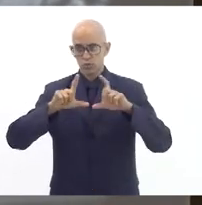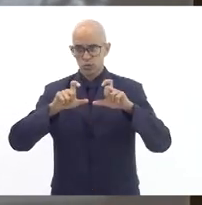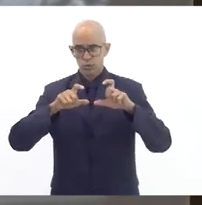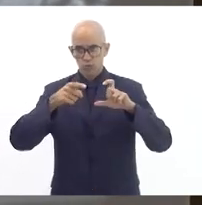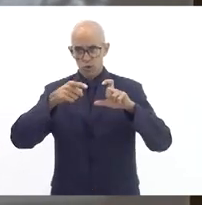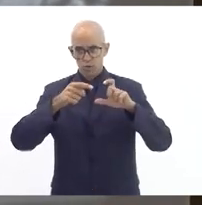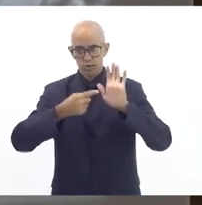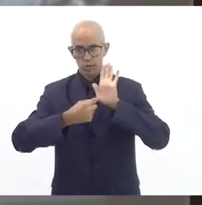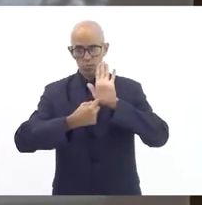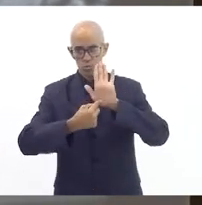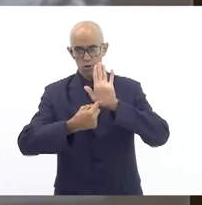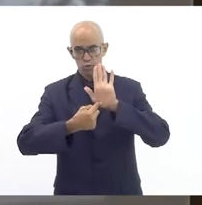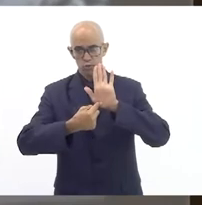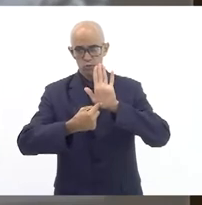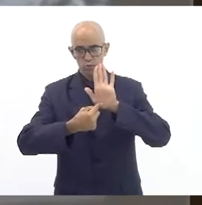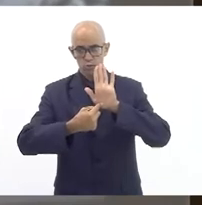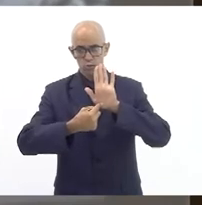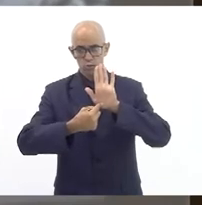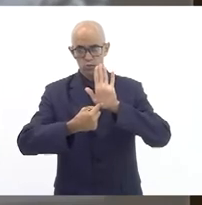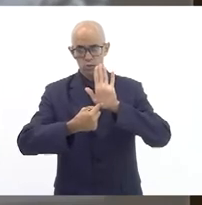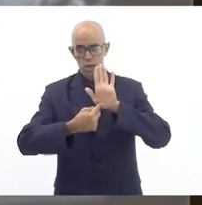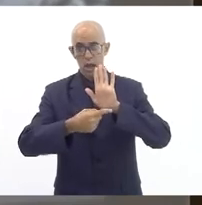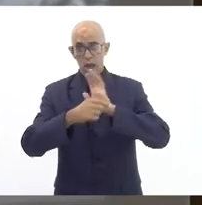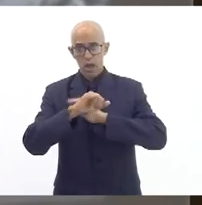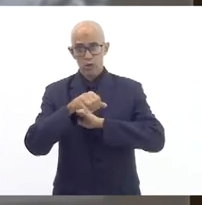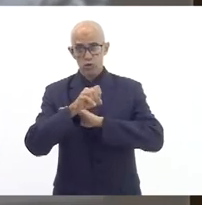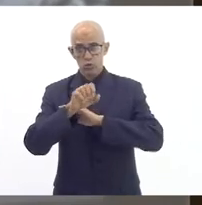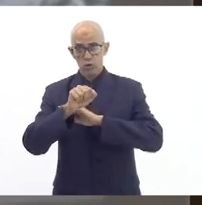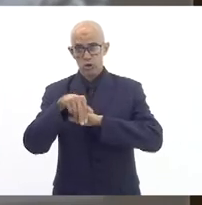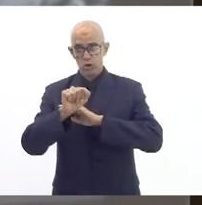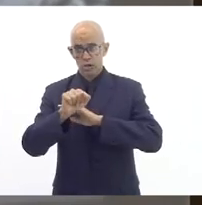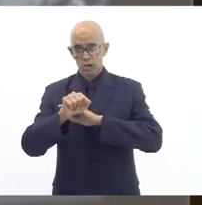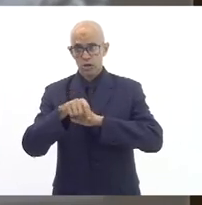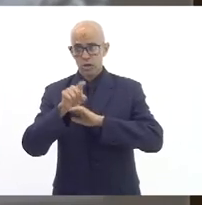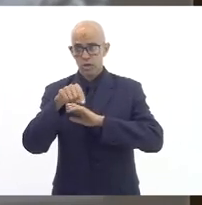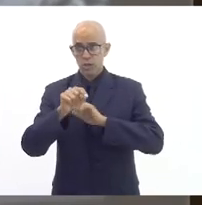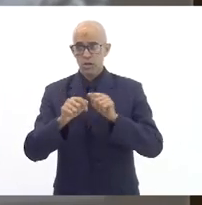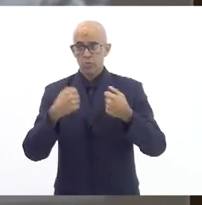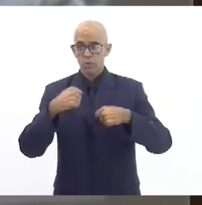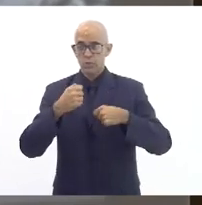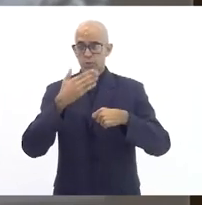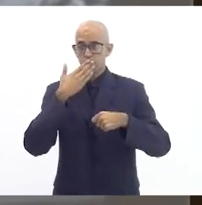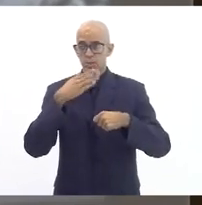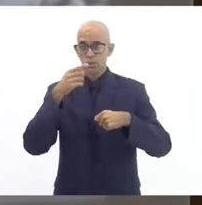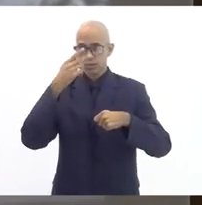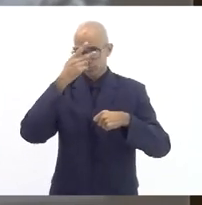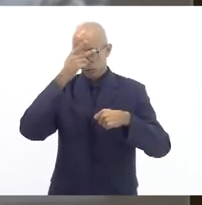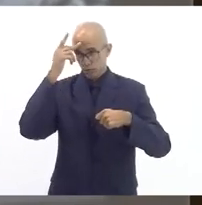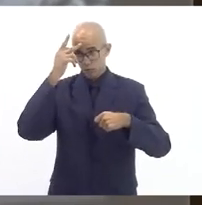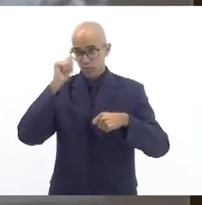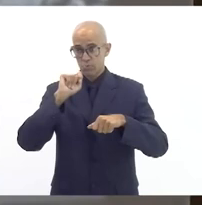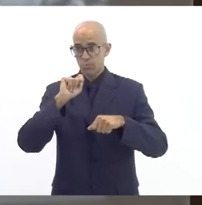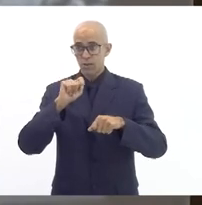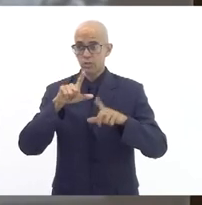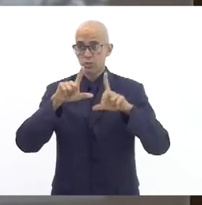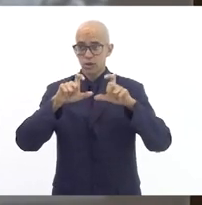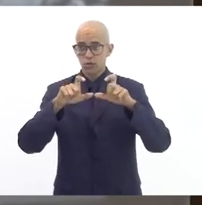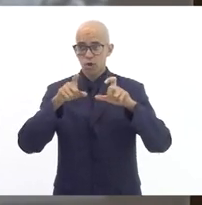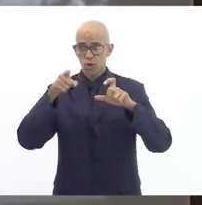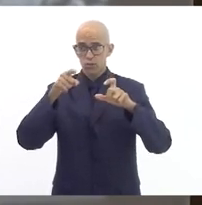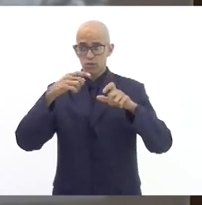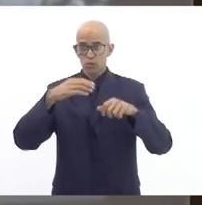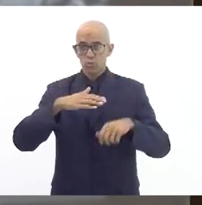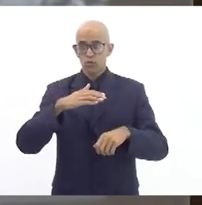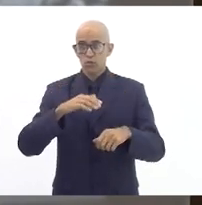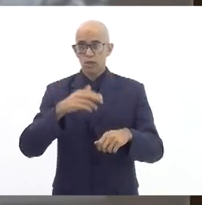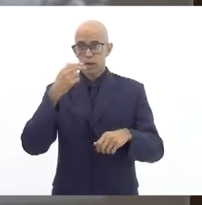a Joana, a gente teve uma das primeiras mobilizações que a gente fez, foi ter que pedir às pessoas para tirar as fotos do corpo da